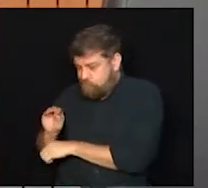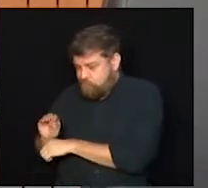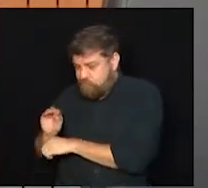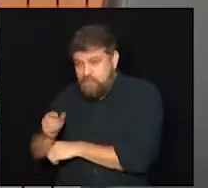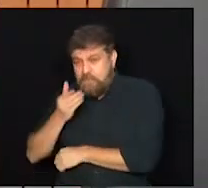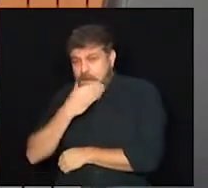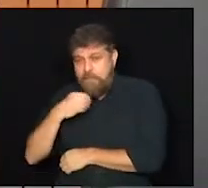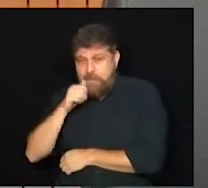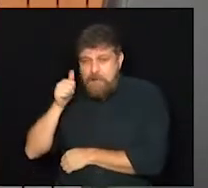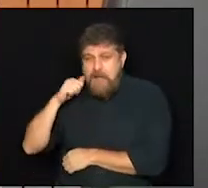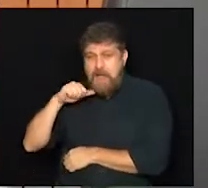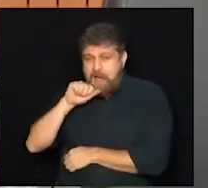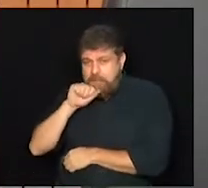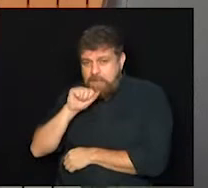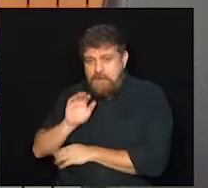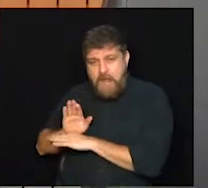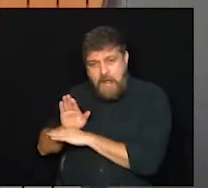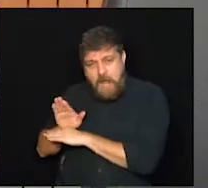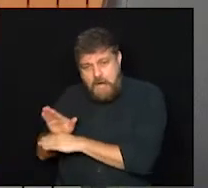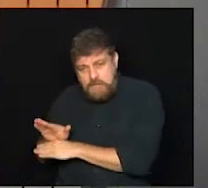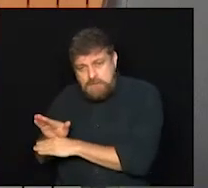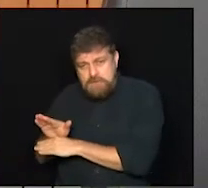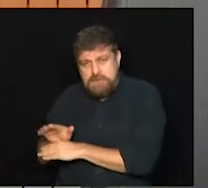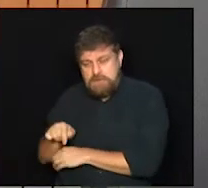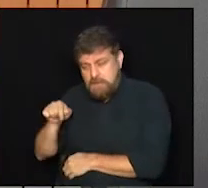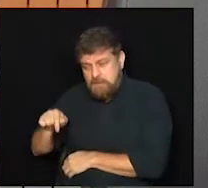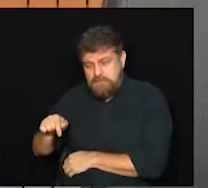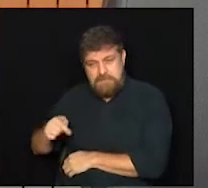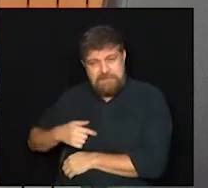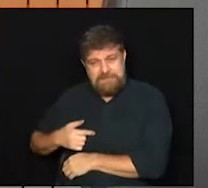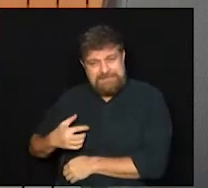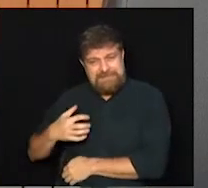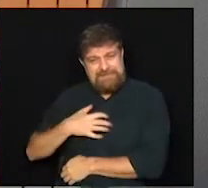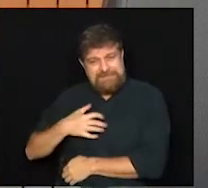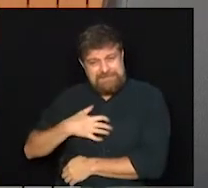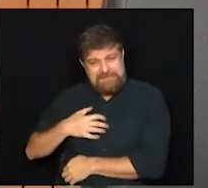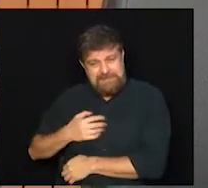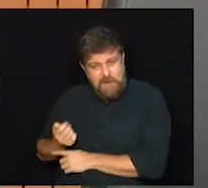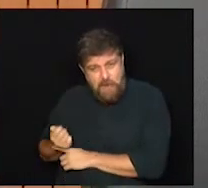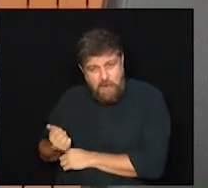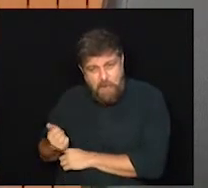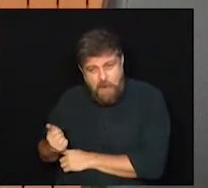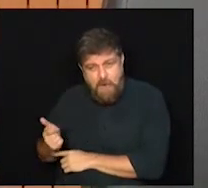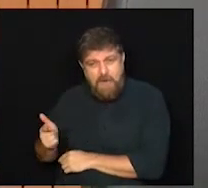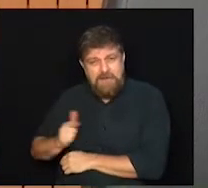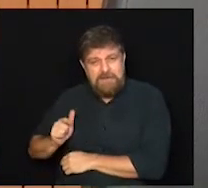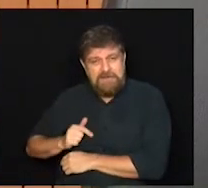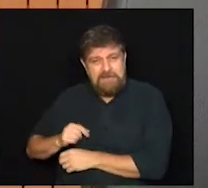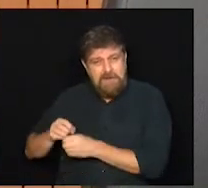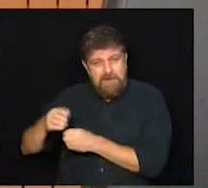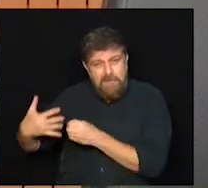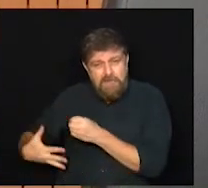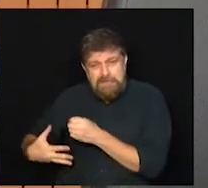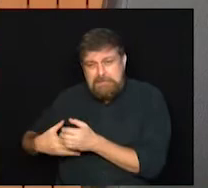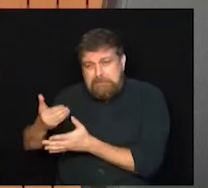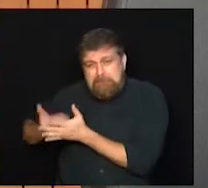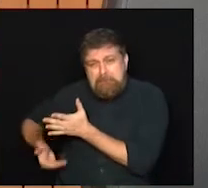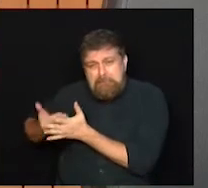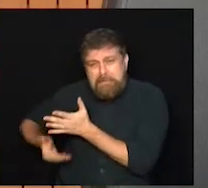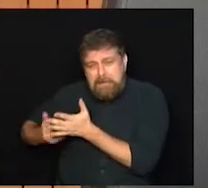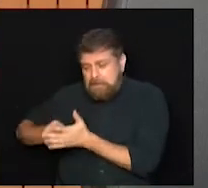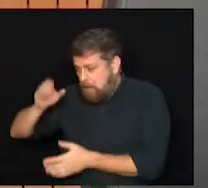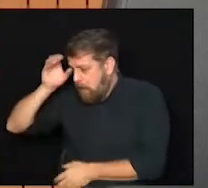possam ajudar no acompanhamento, talvez não tenham sentido tanto uma perda de aprendizagem, né?